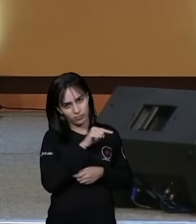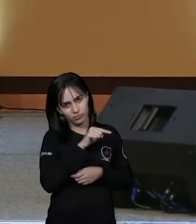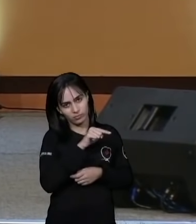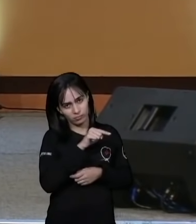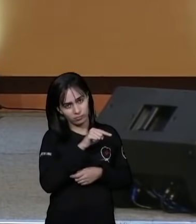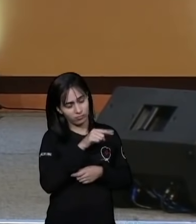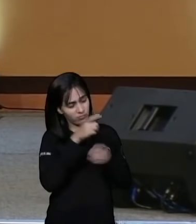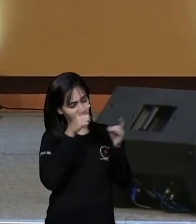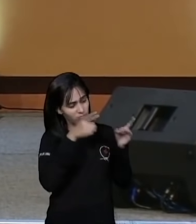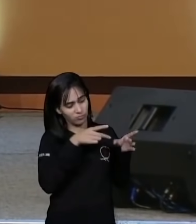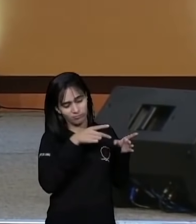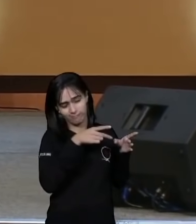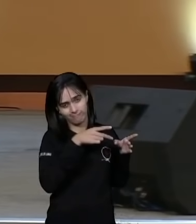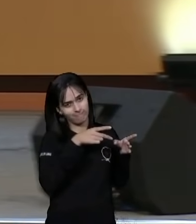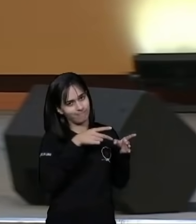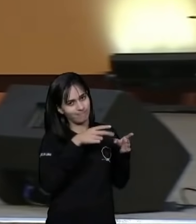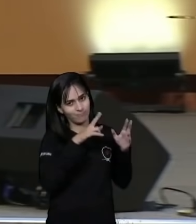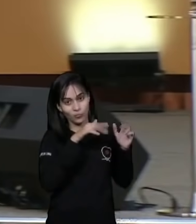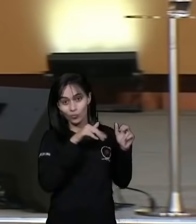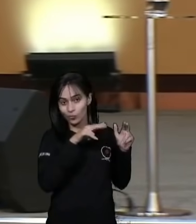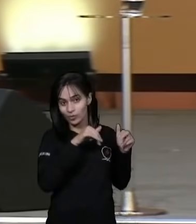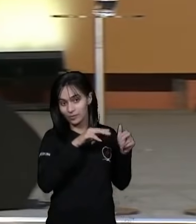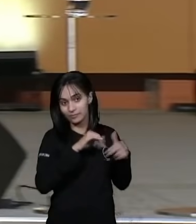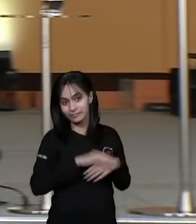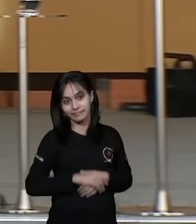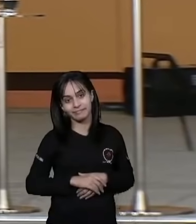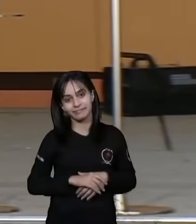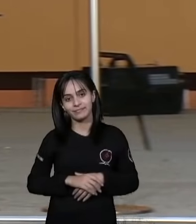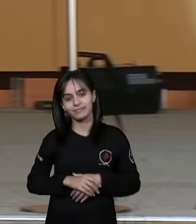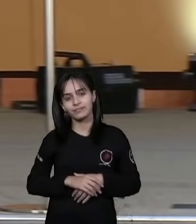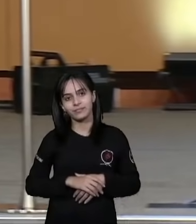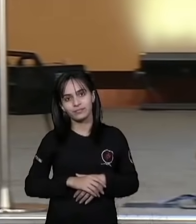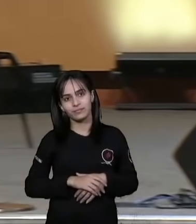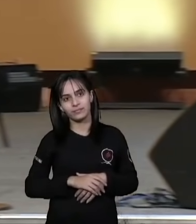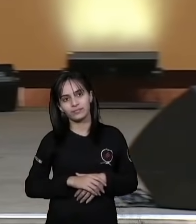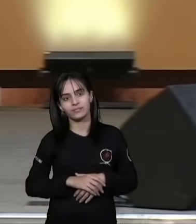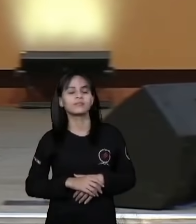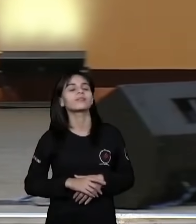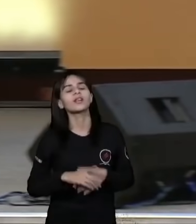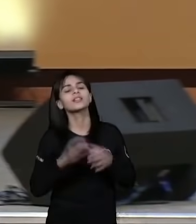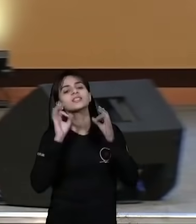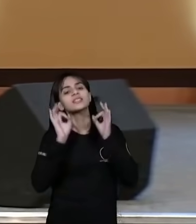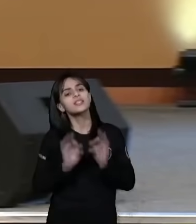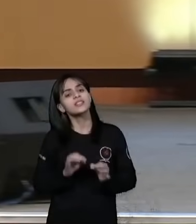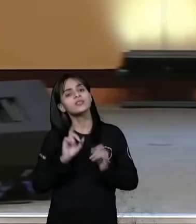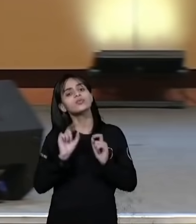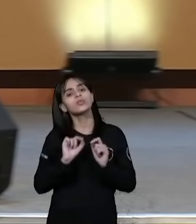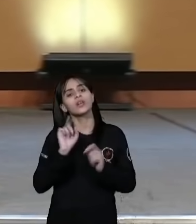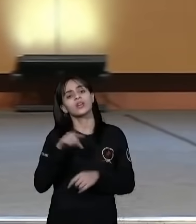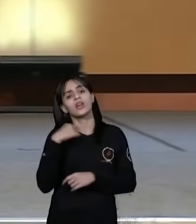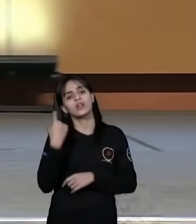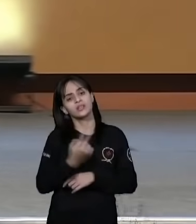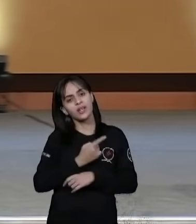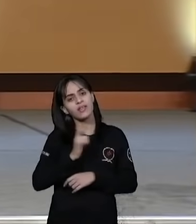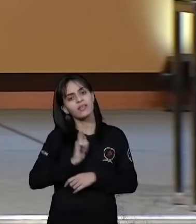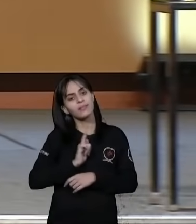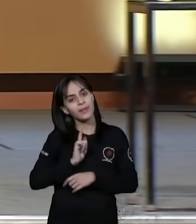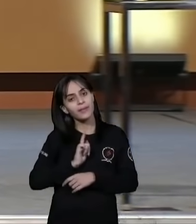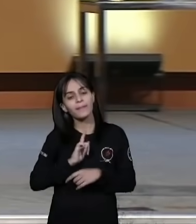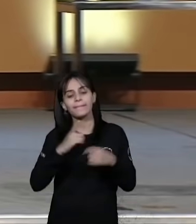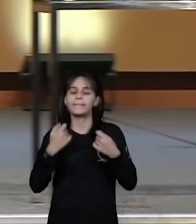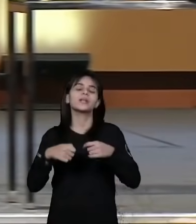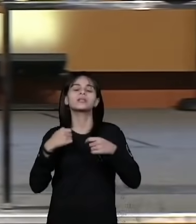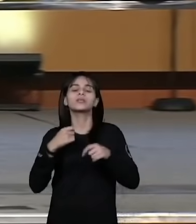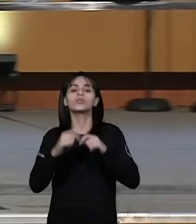não te deixarei nem te desampararei a certeza que eu e você temos que